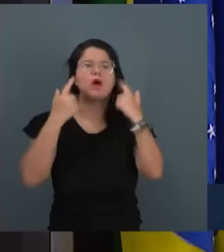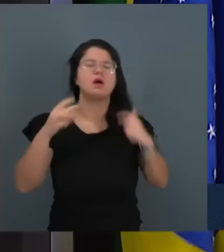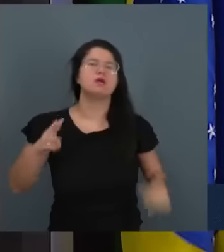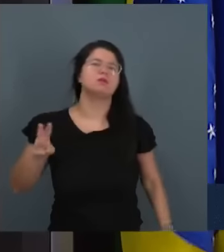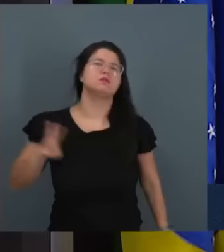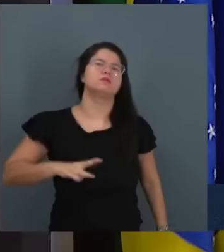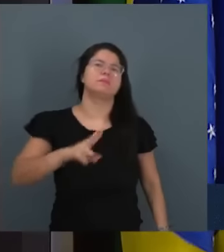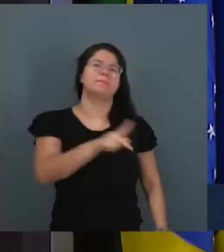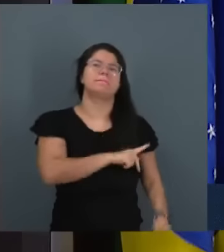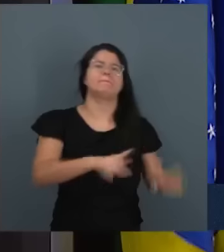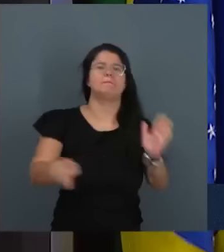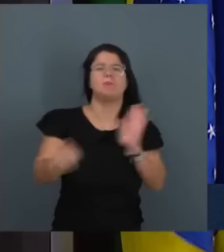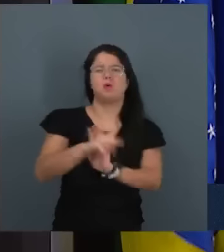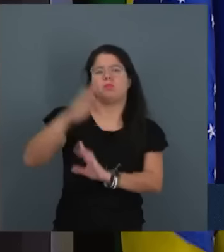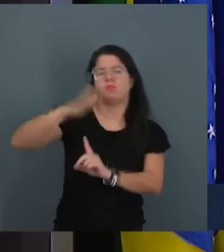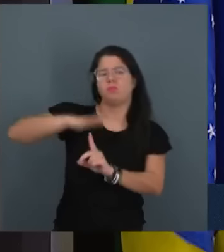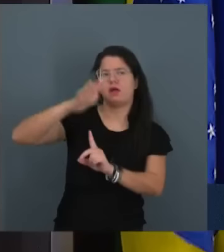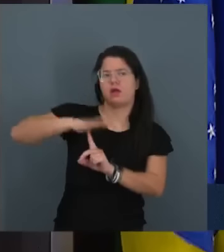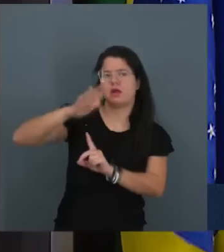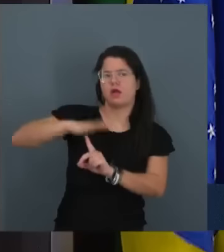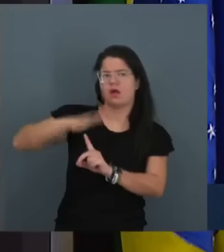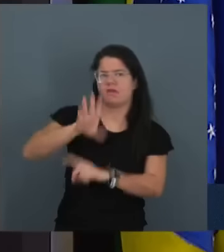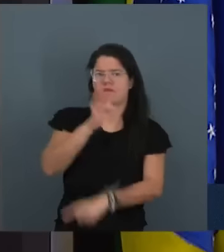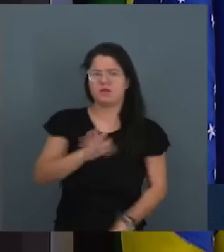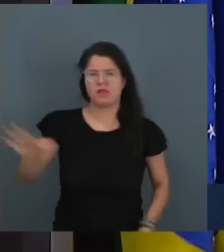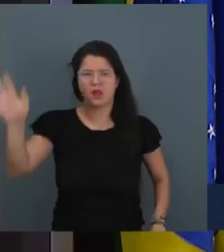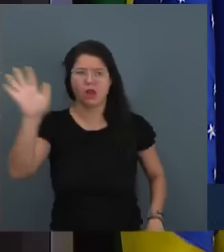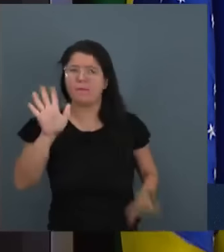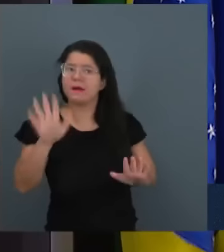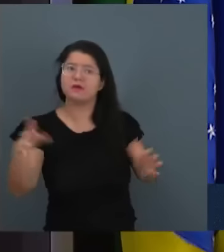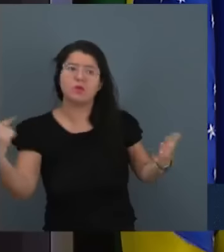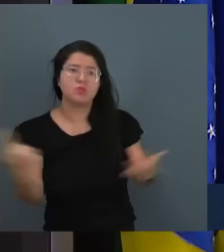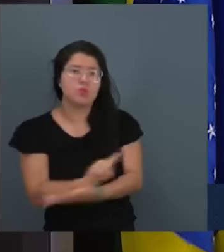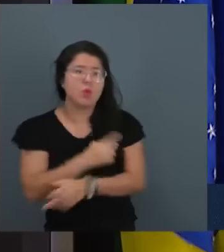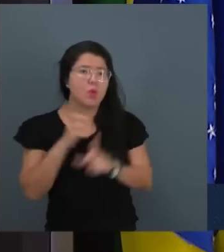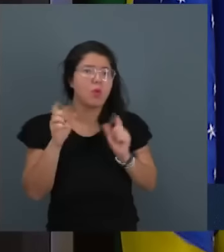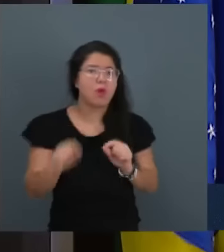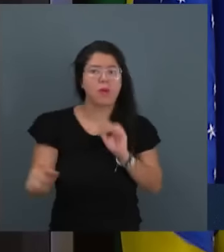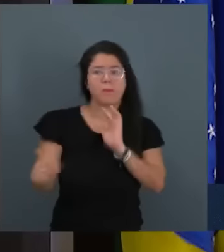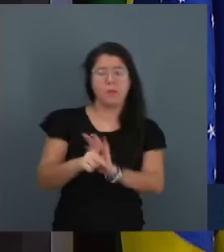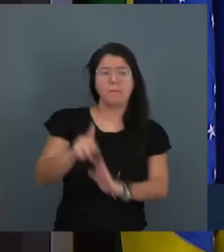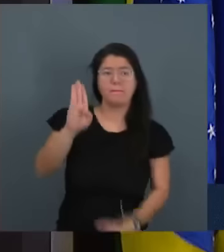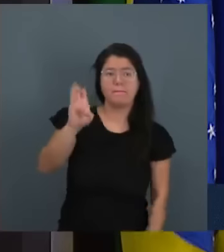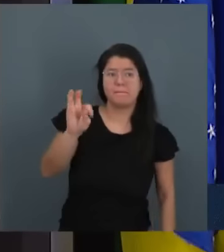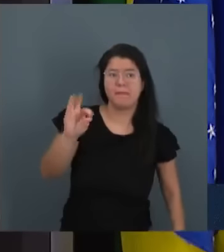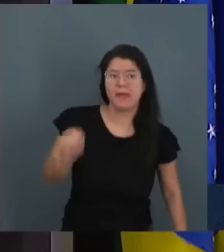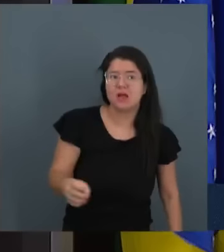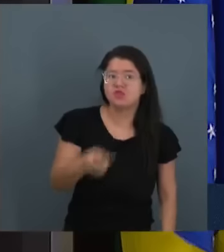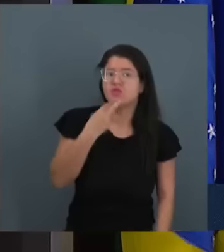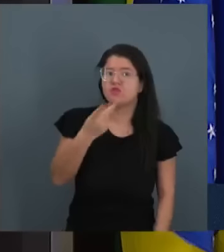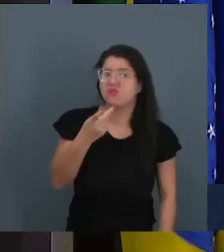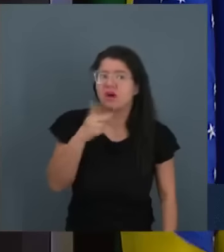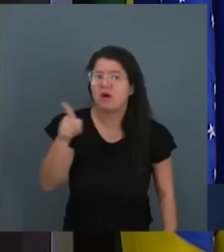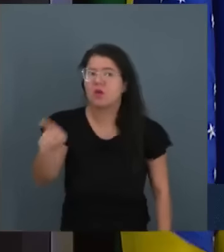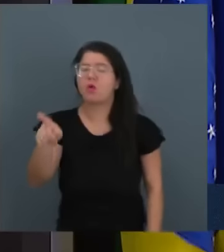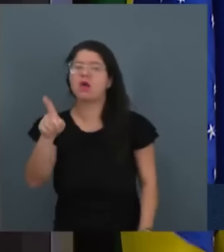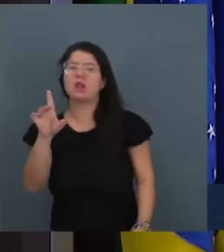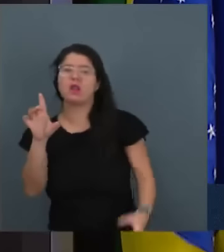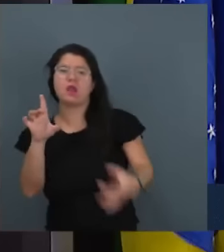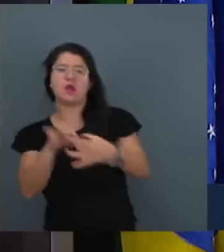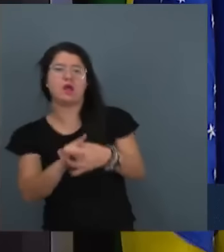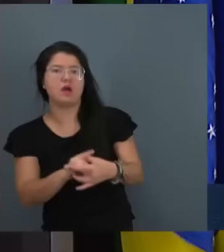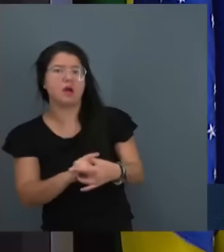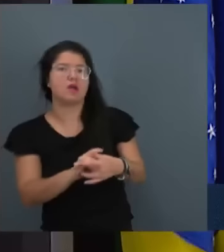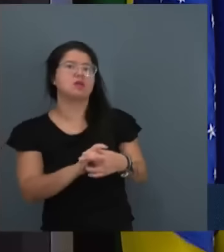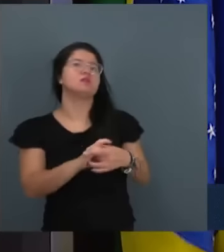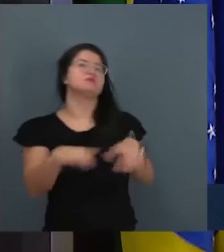Estado do Paraná, lá, Ministério Público Federal. Mas como o próprio Beto Louco informou sobre ligações, inclusive com o presidente